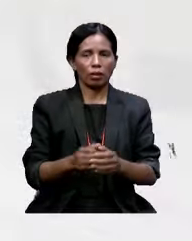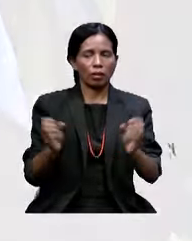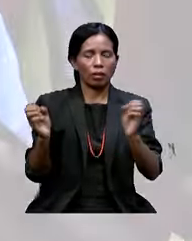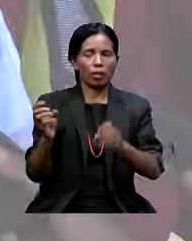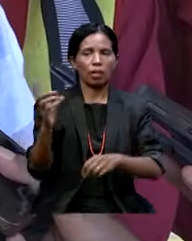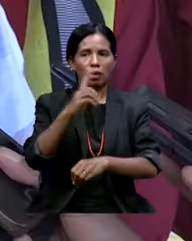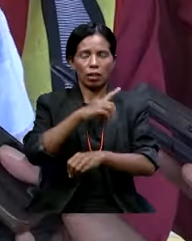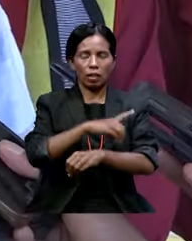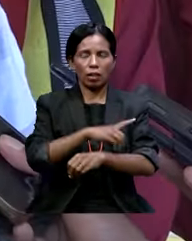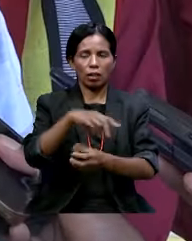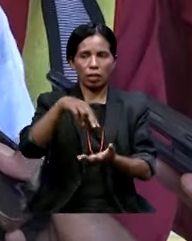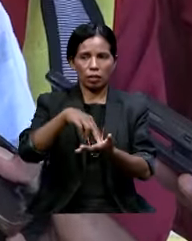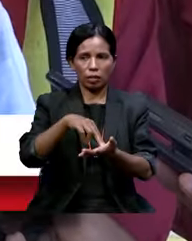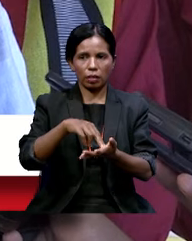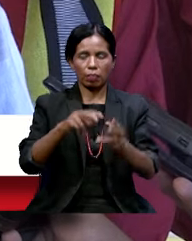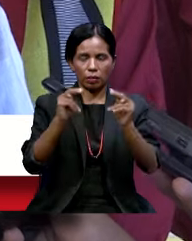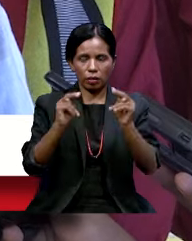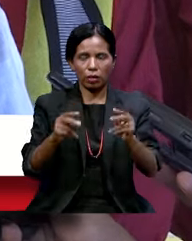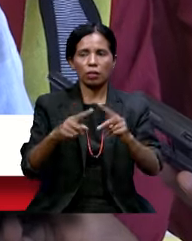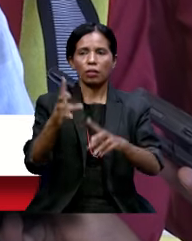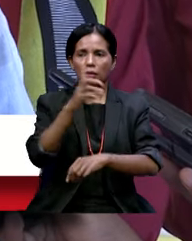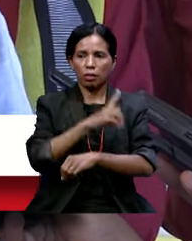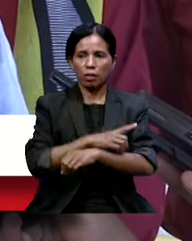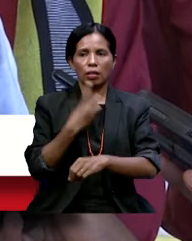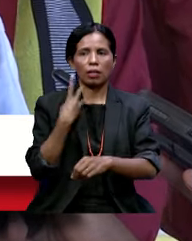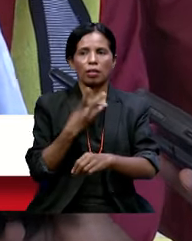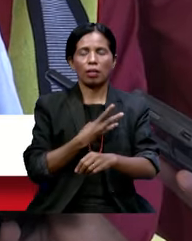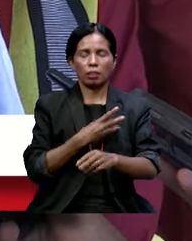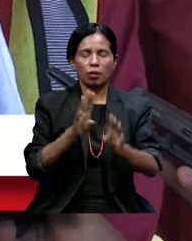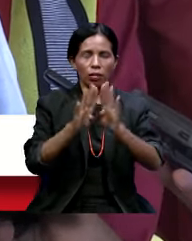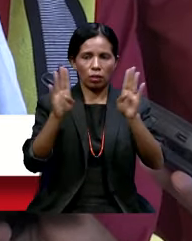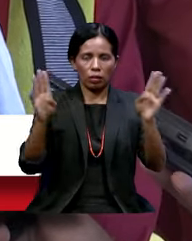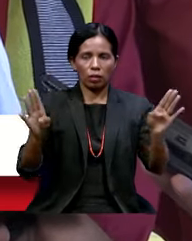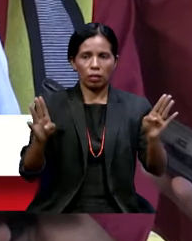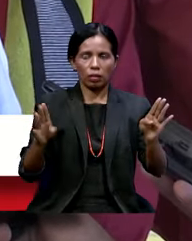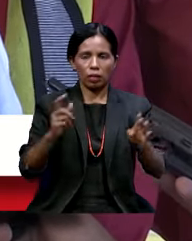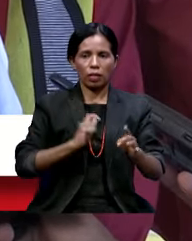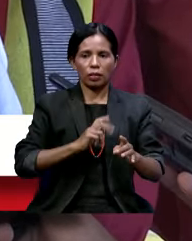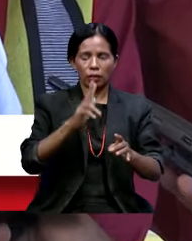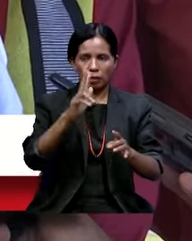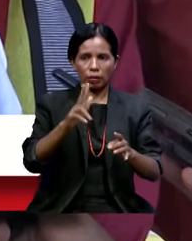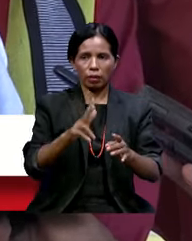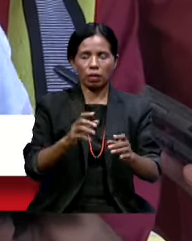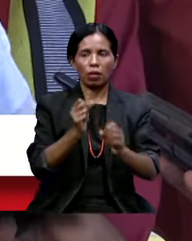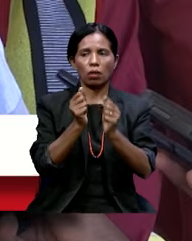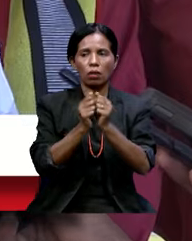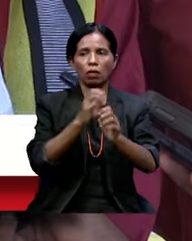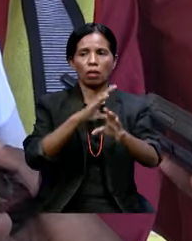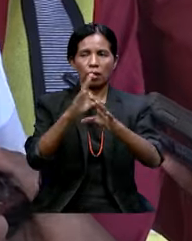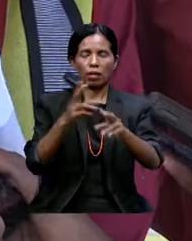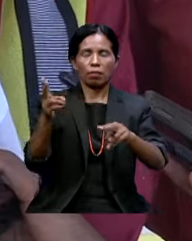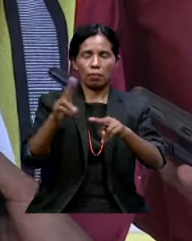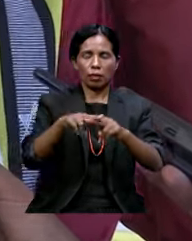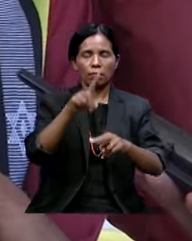ida. Ohing, precisamente ohing, ami halo lansamento mos, ia tastolo, ho kareta, amen tepat